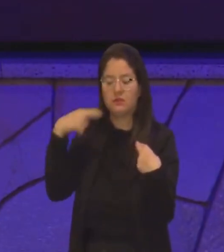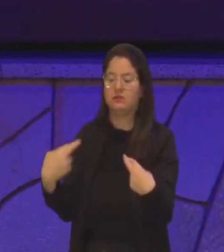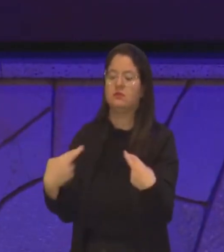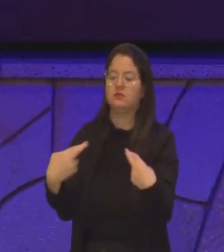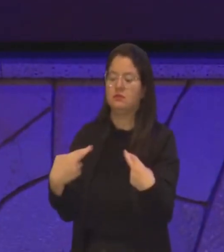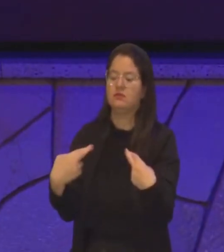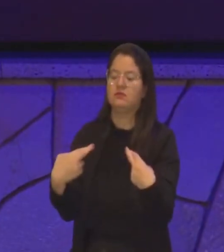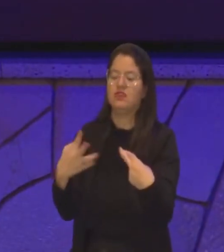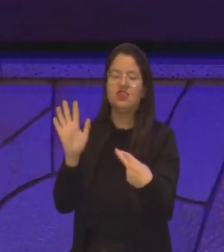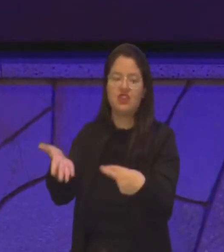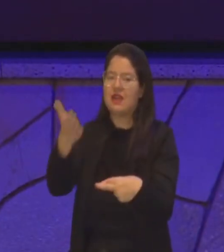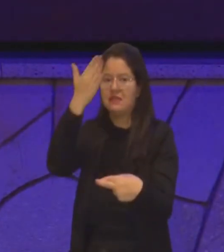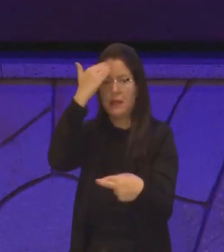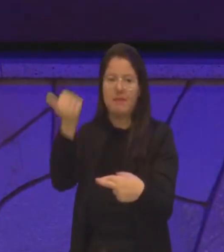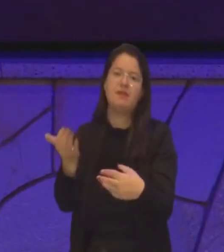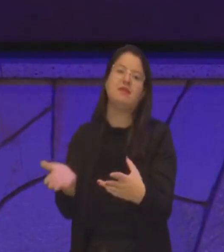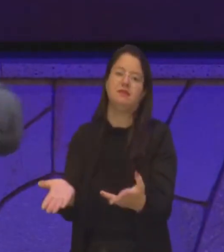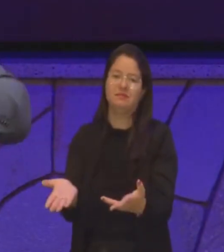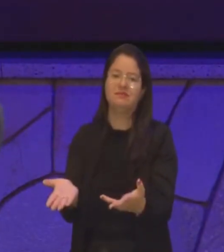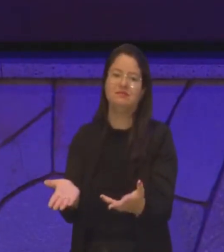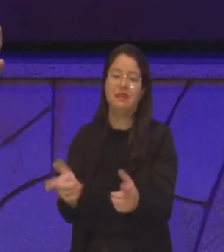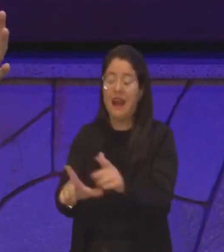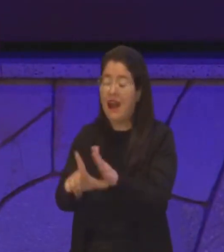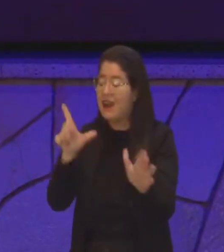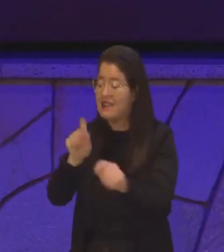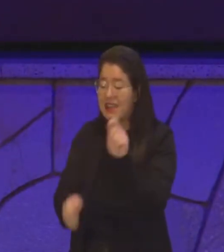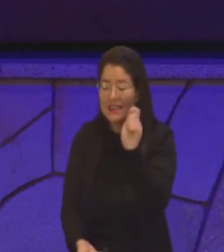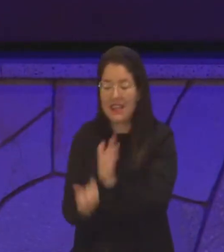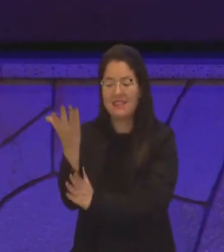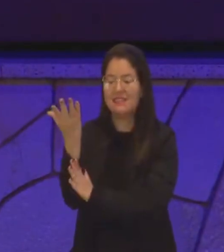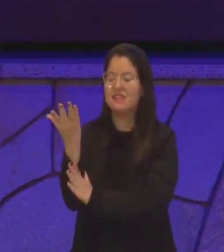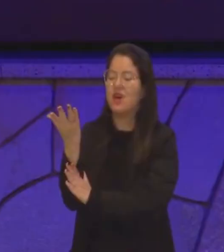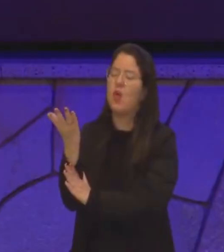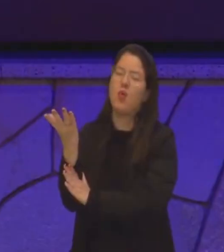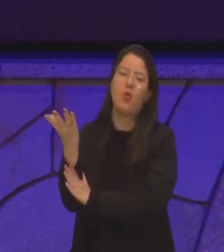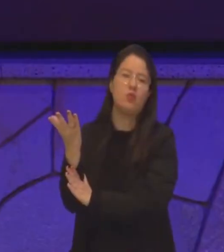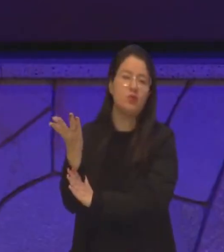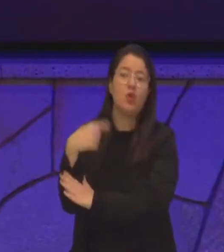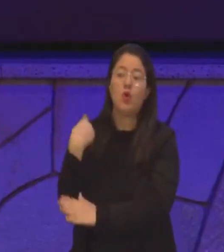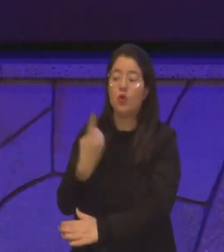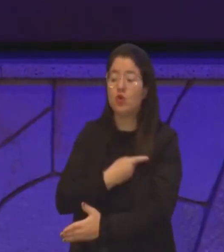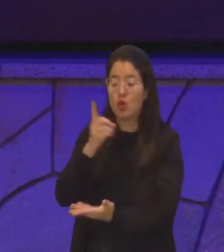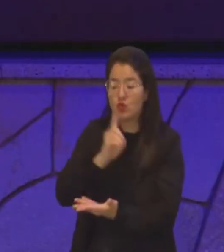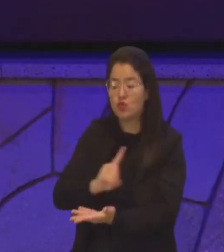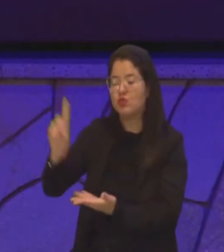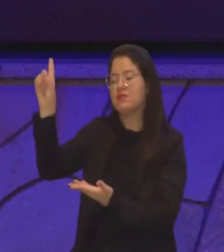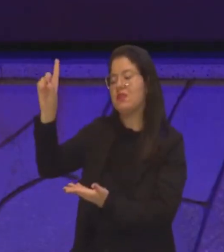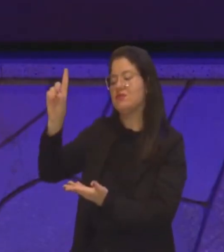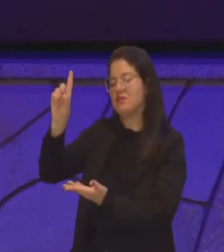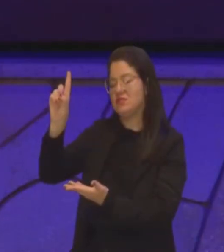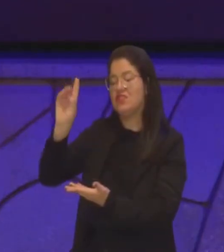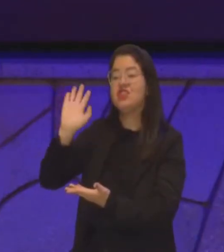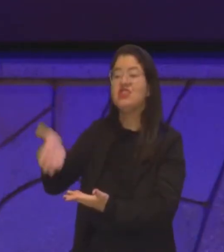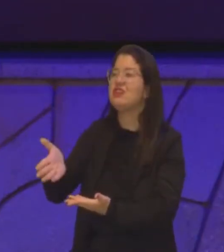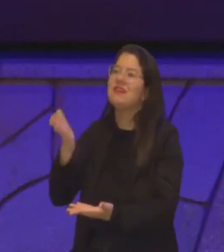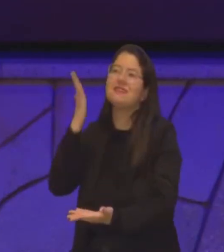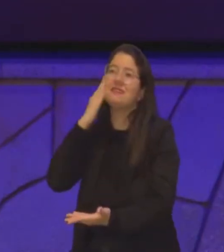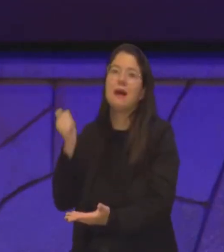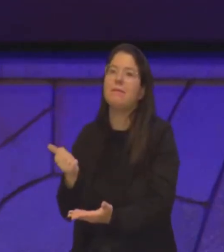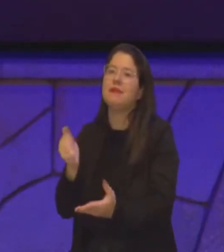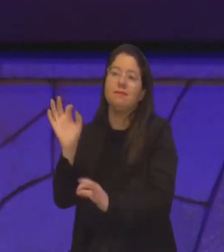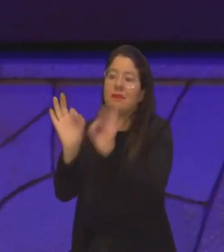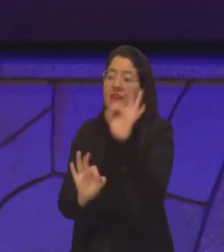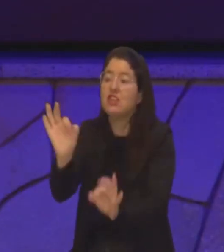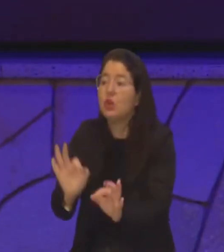mundo, antes da criação, antes da queda. O nosso Deus, Ele já tinha